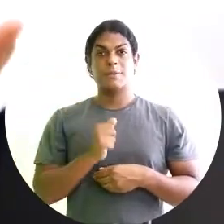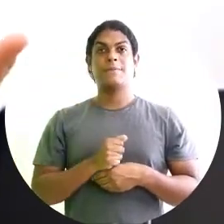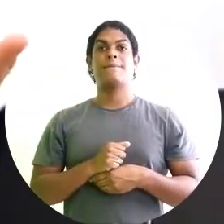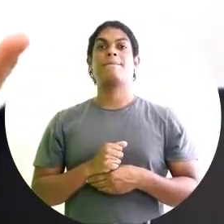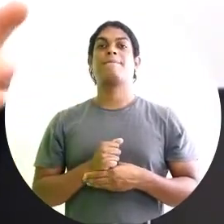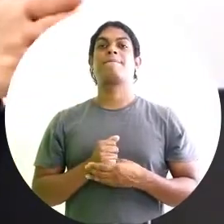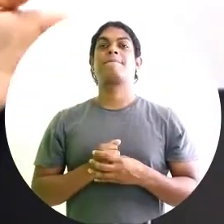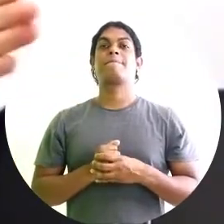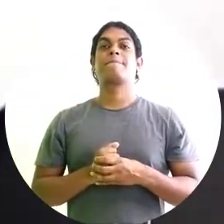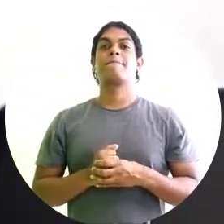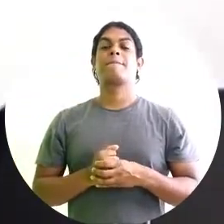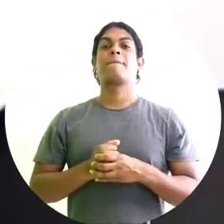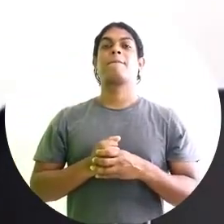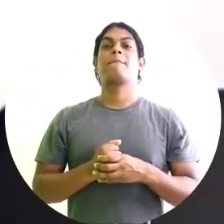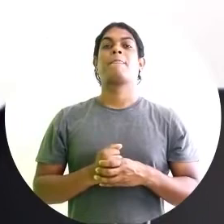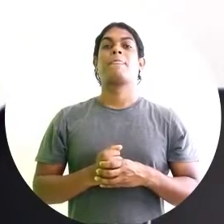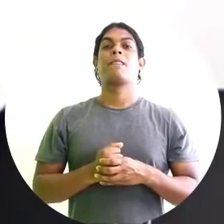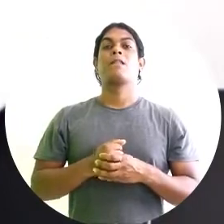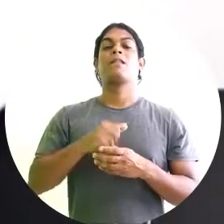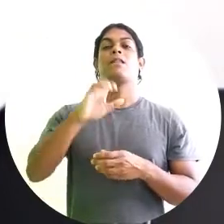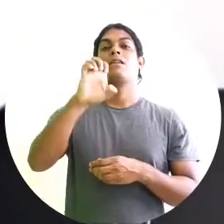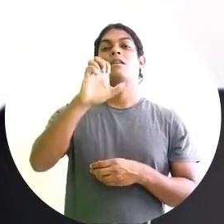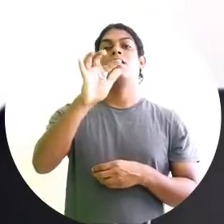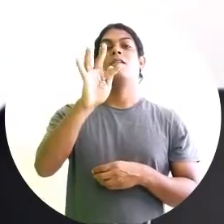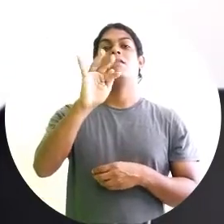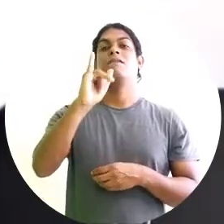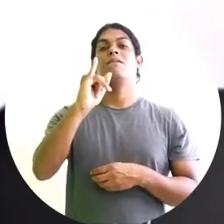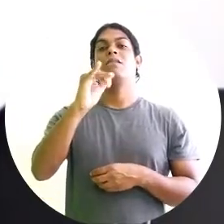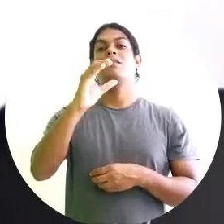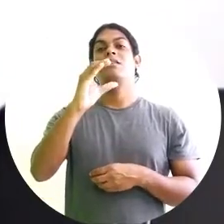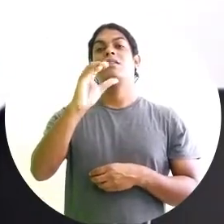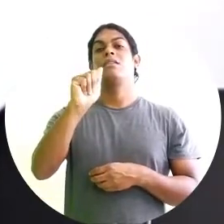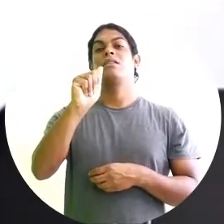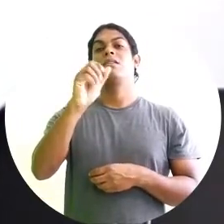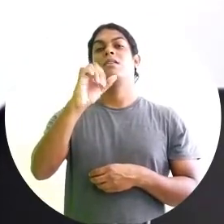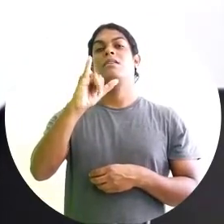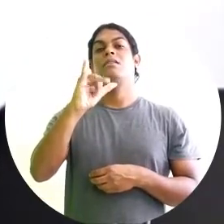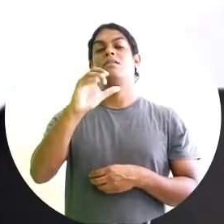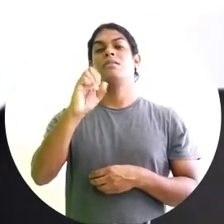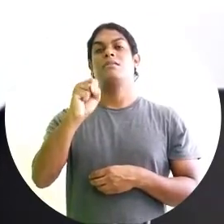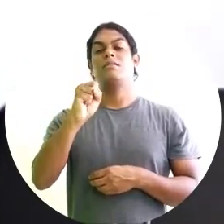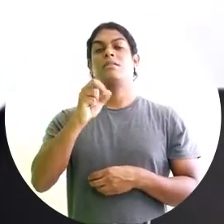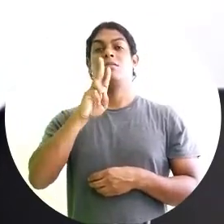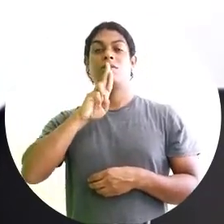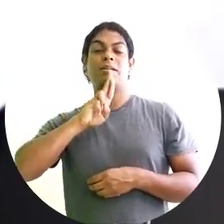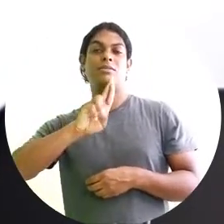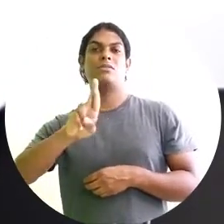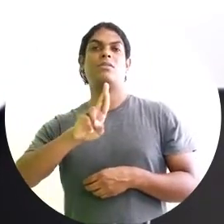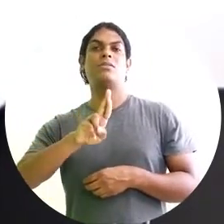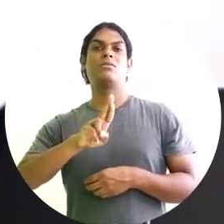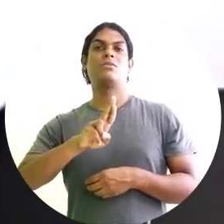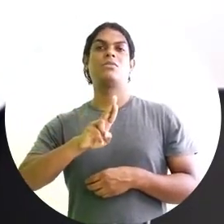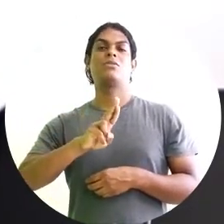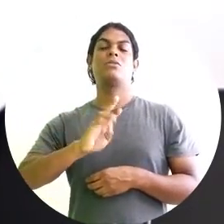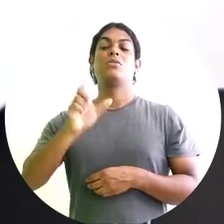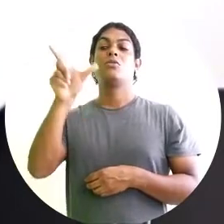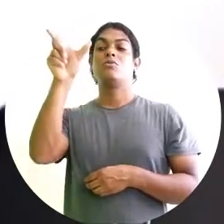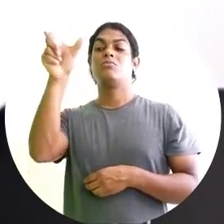amigo, eficiência está nos meios, eficácia está nos resultados. Aquele que